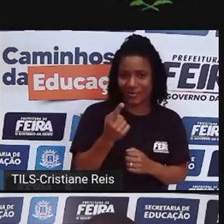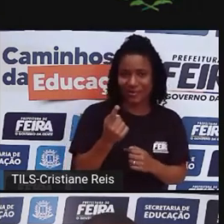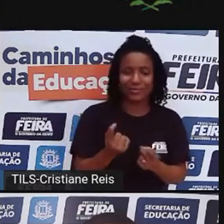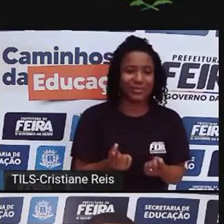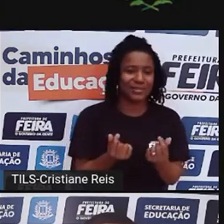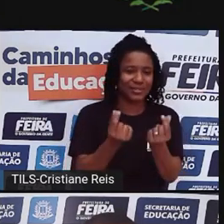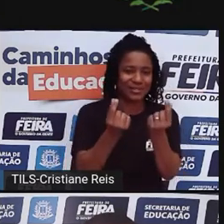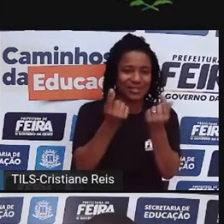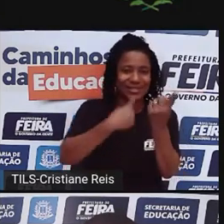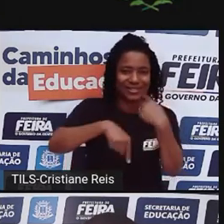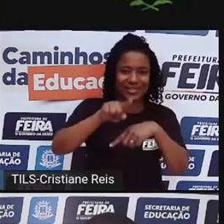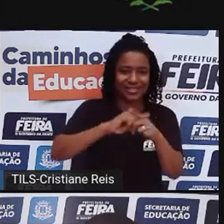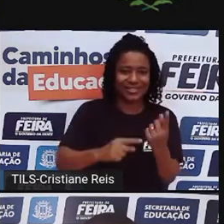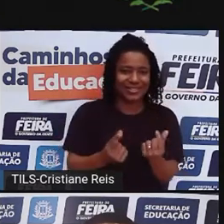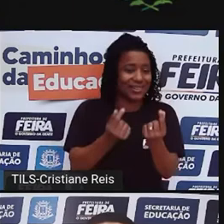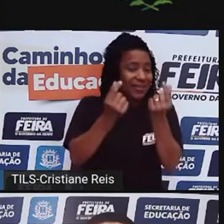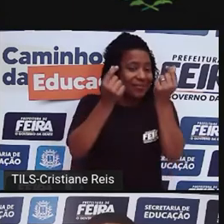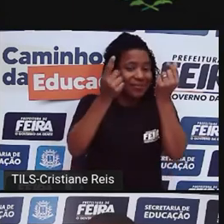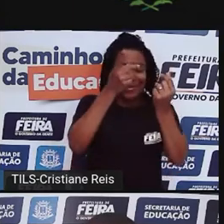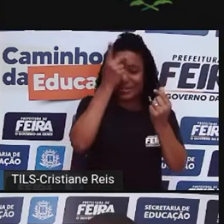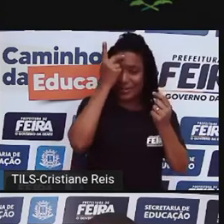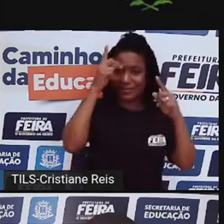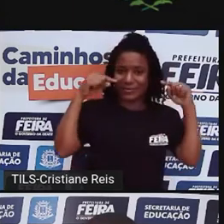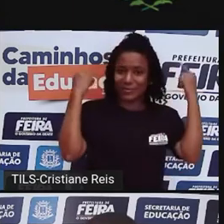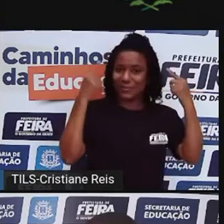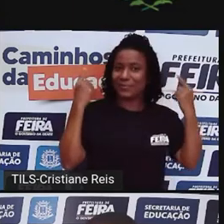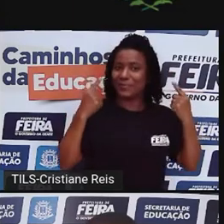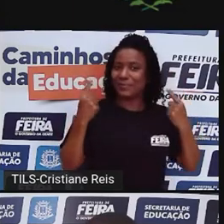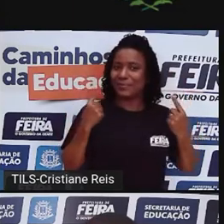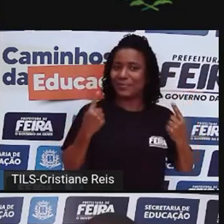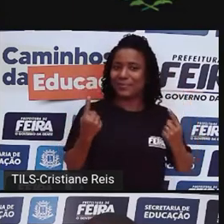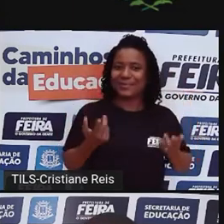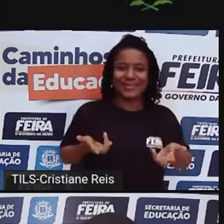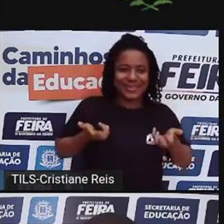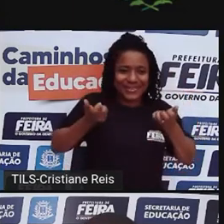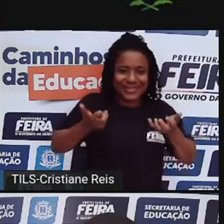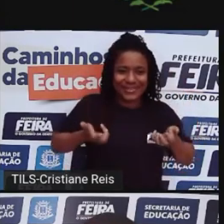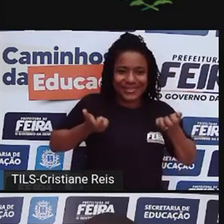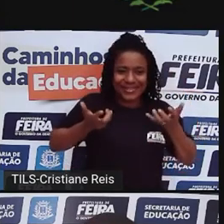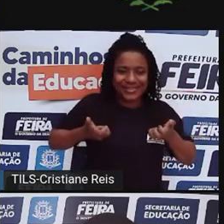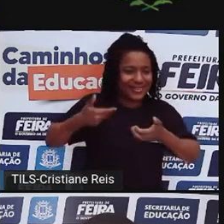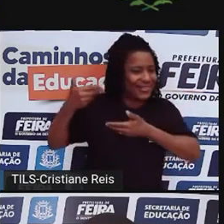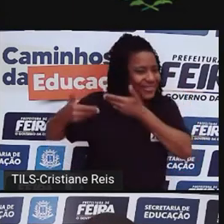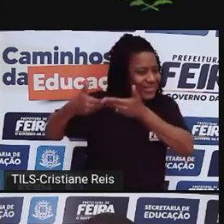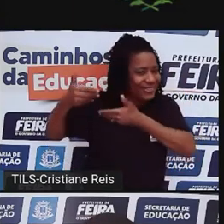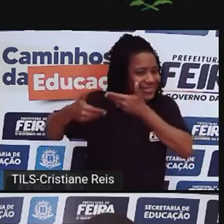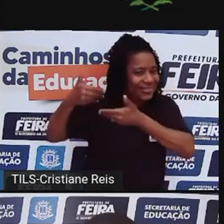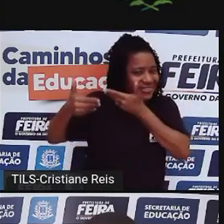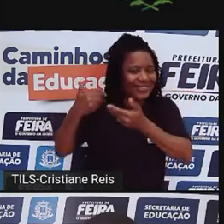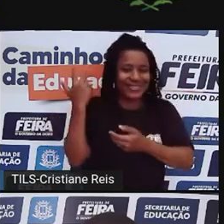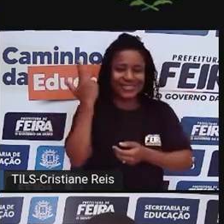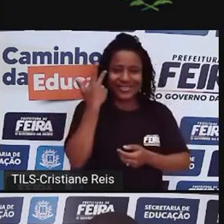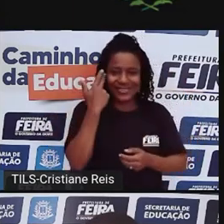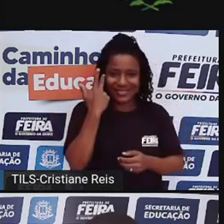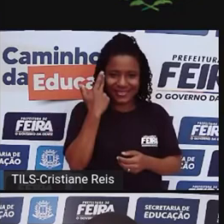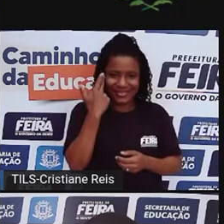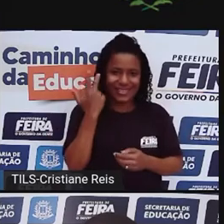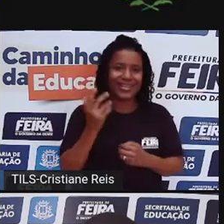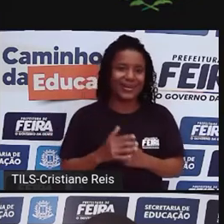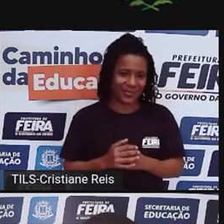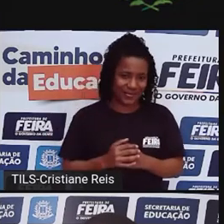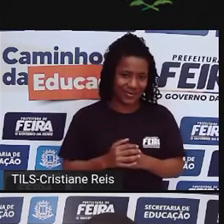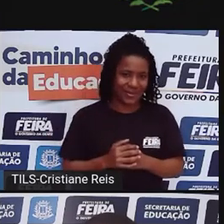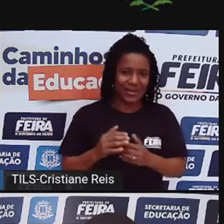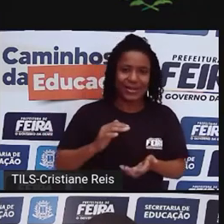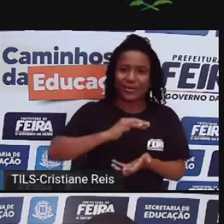com um público tão grande que estava querendo cuidar do seu cabelo natural, que precisava daqueles